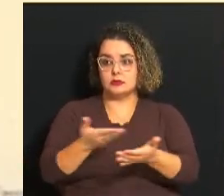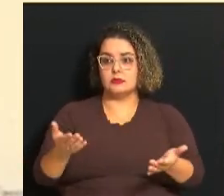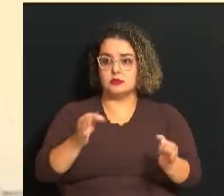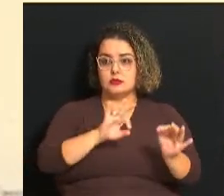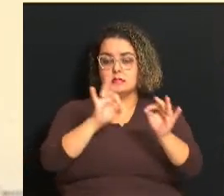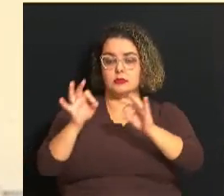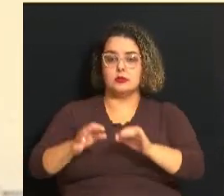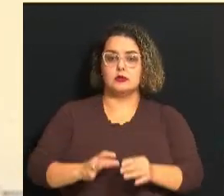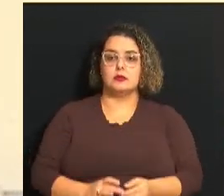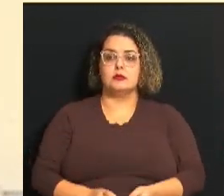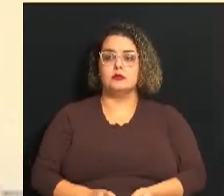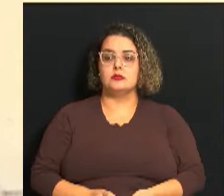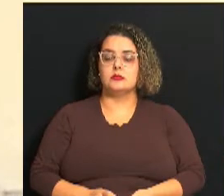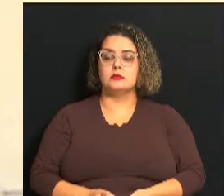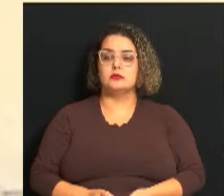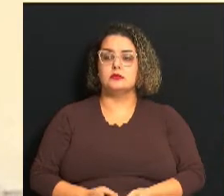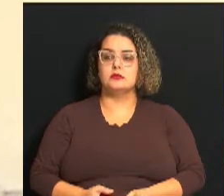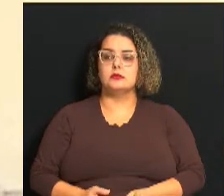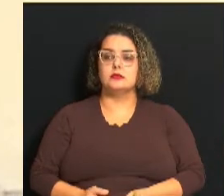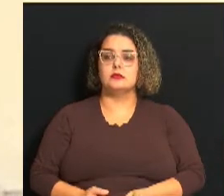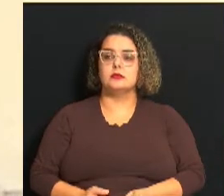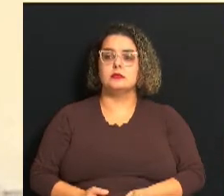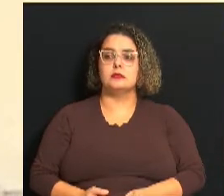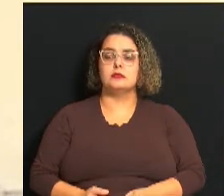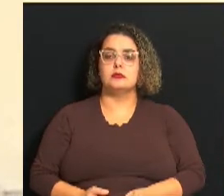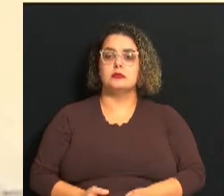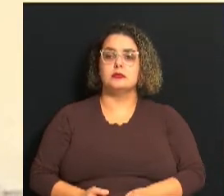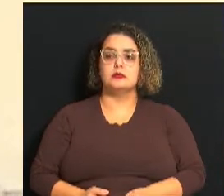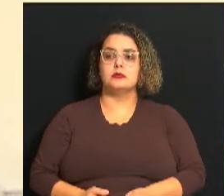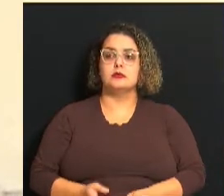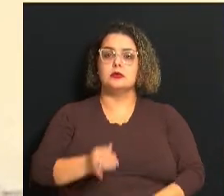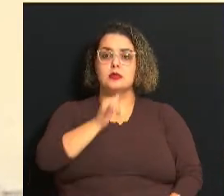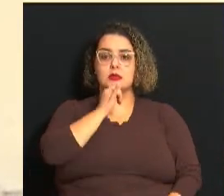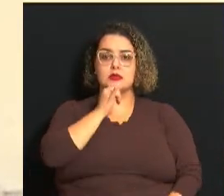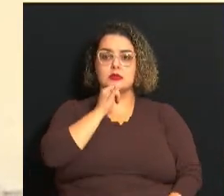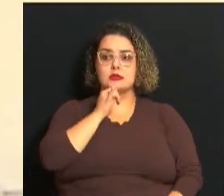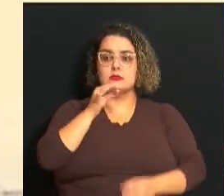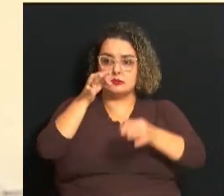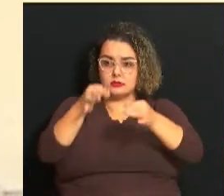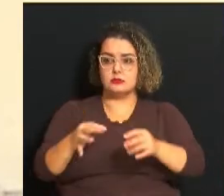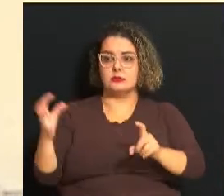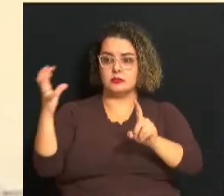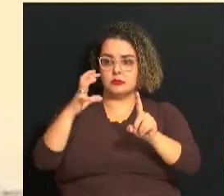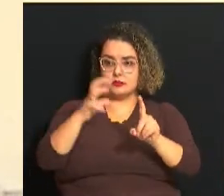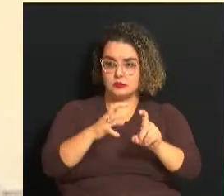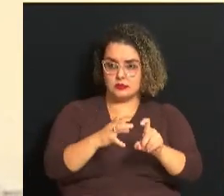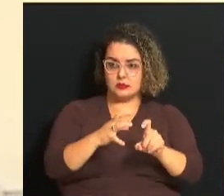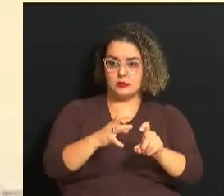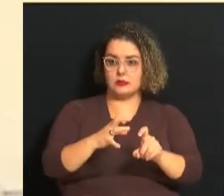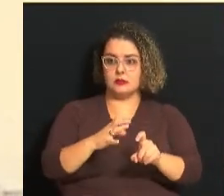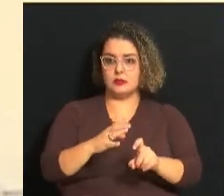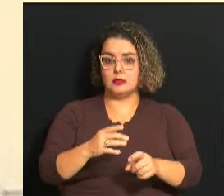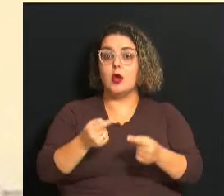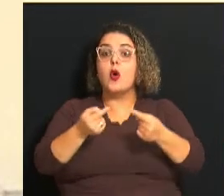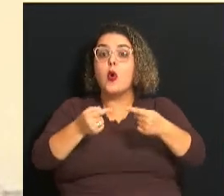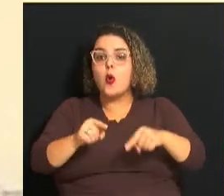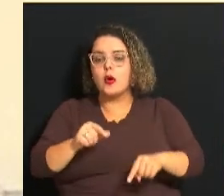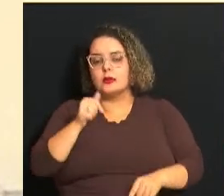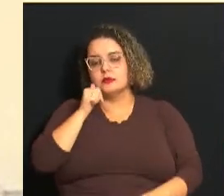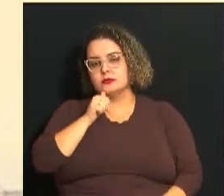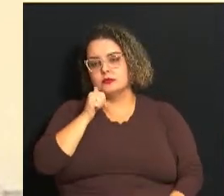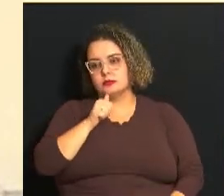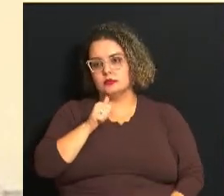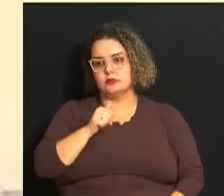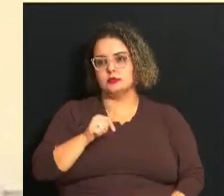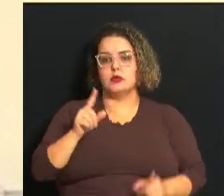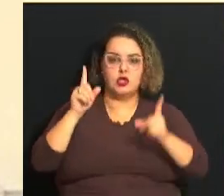assistindo exemplos específicos do assédio moral praticado especialmente ou preferencialmente contra mulheres né que é